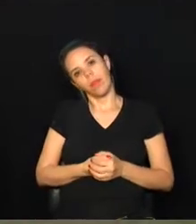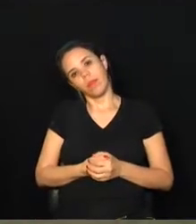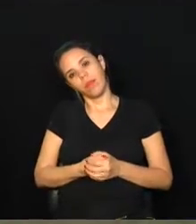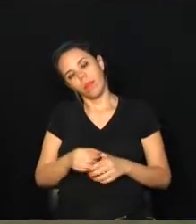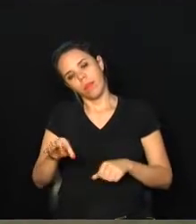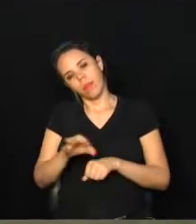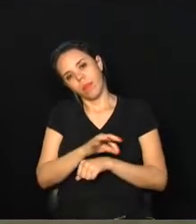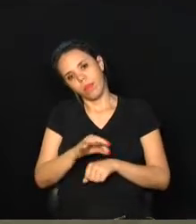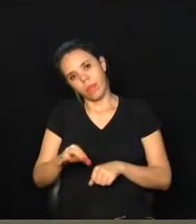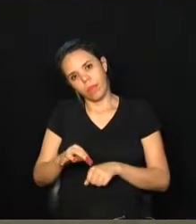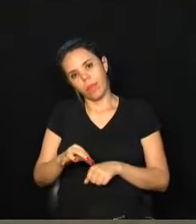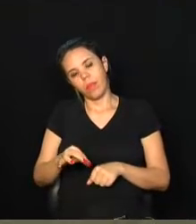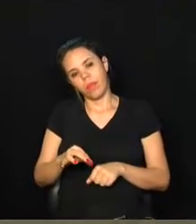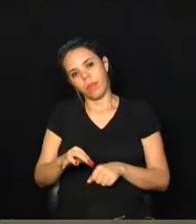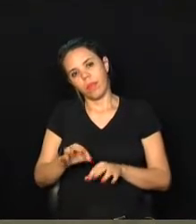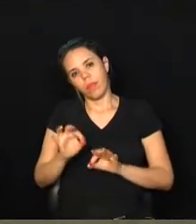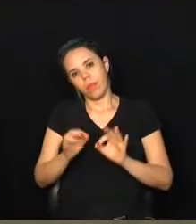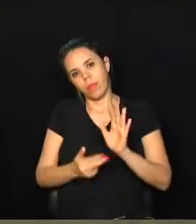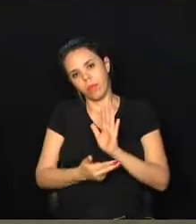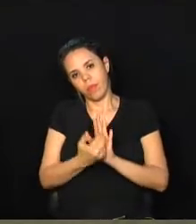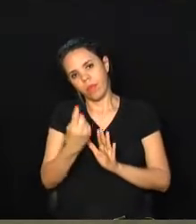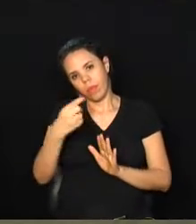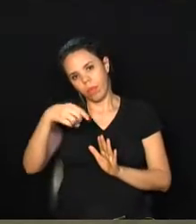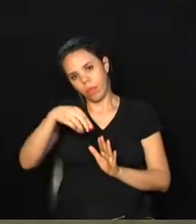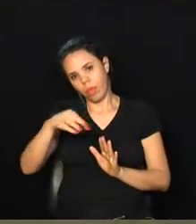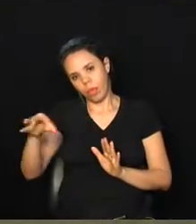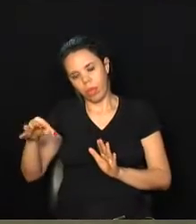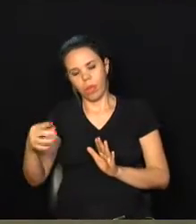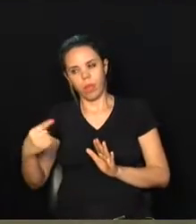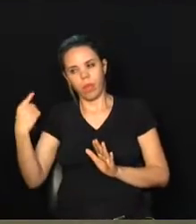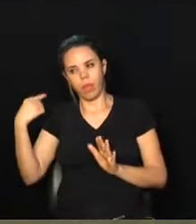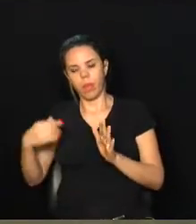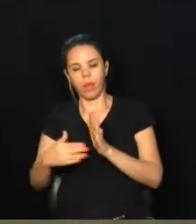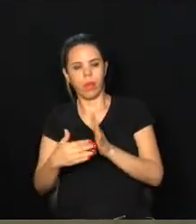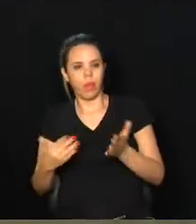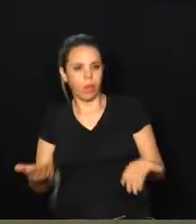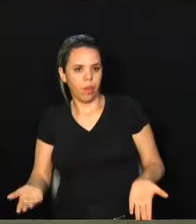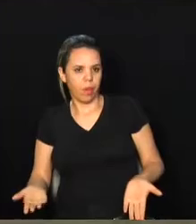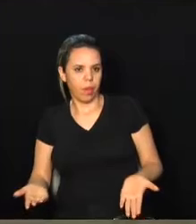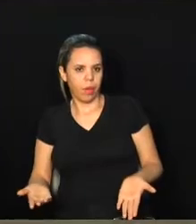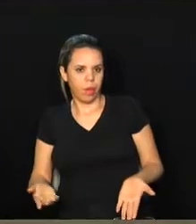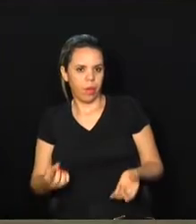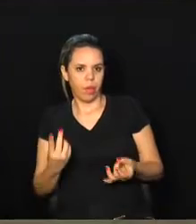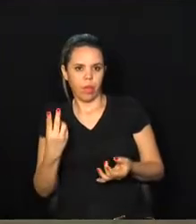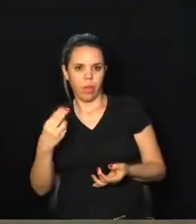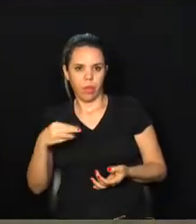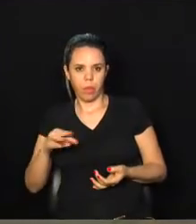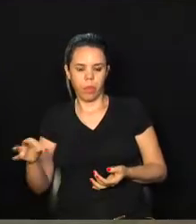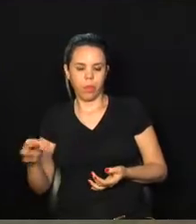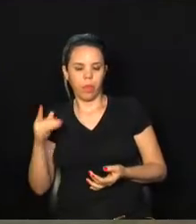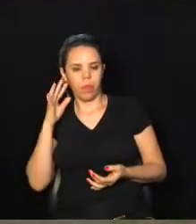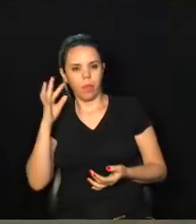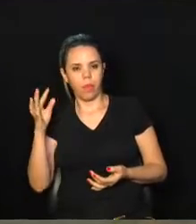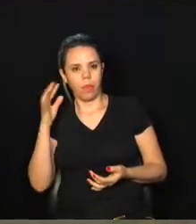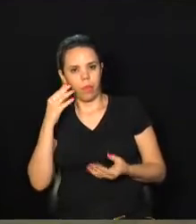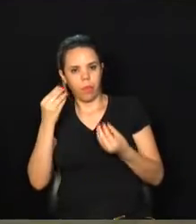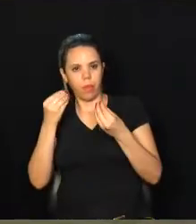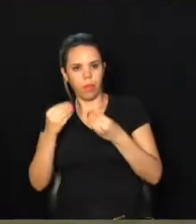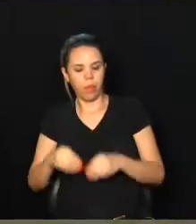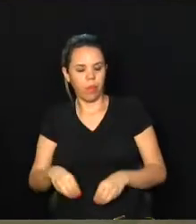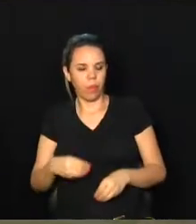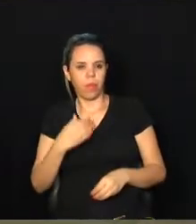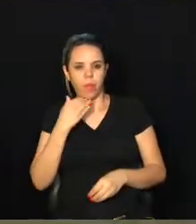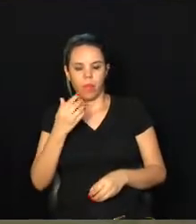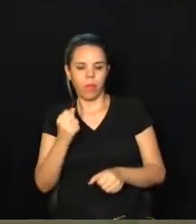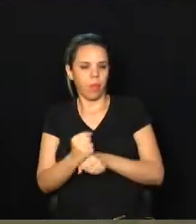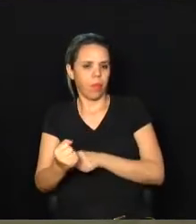que cortar o beiral para 1 metro, que na época era 1 metro máximo. Jogar 2 metros. Imagina com o prejuízo que não deu uma obra